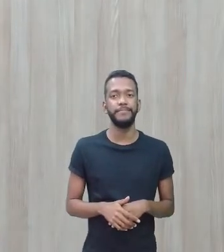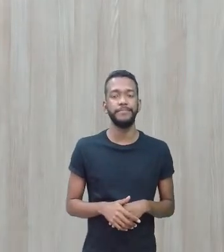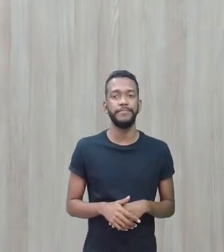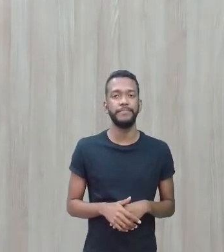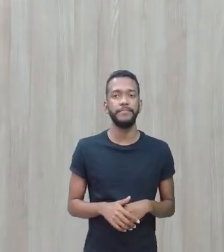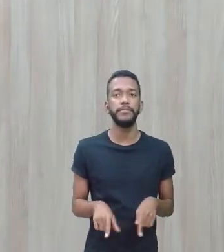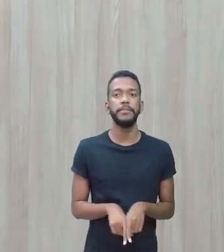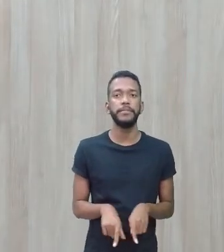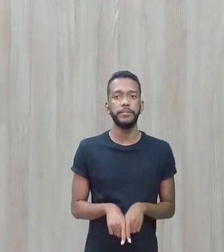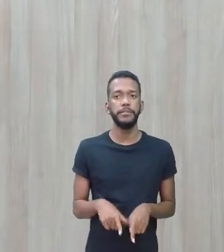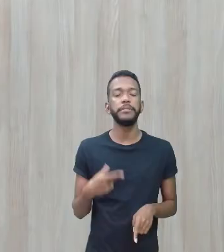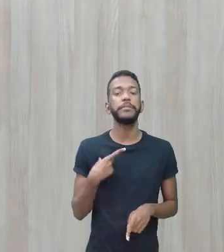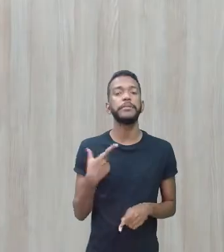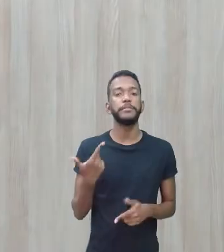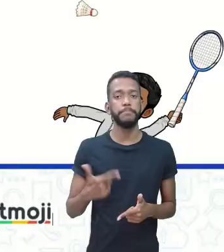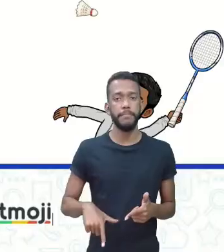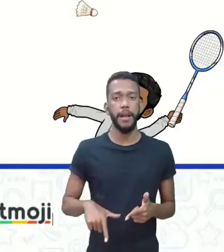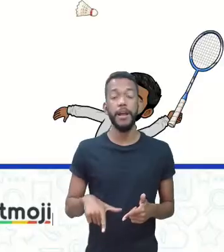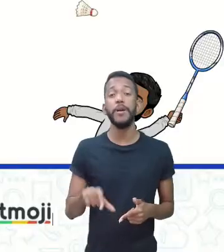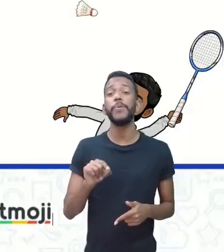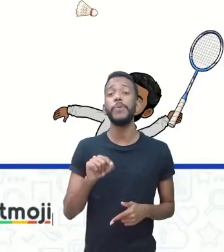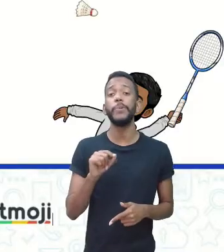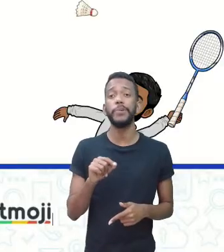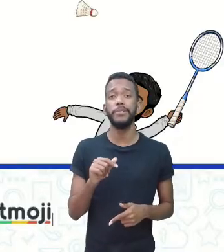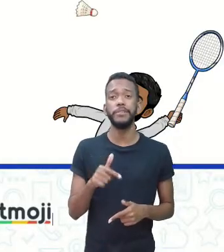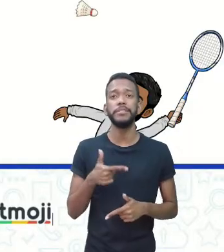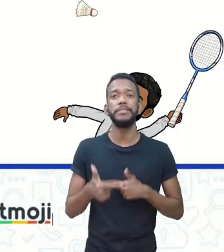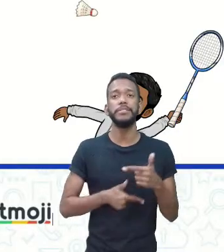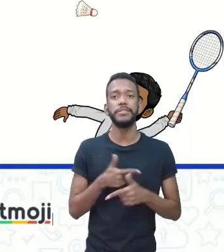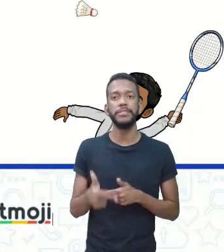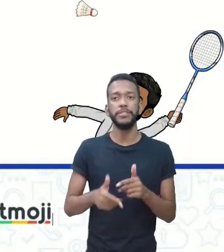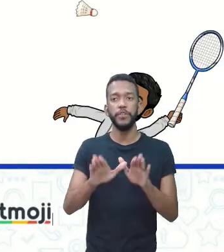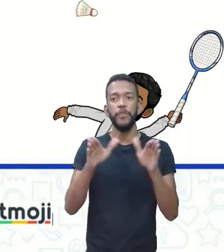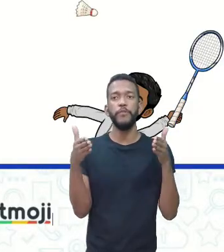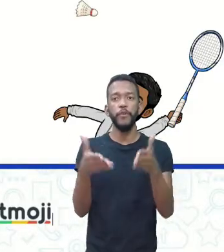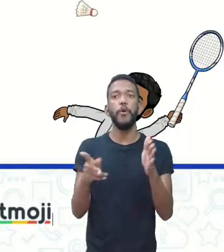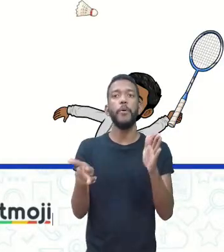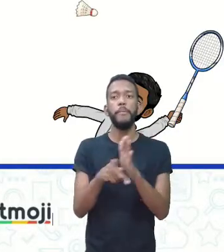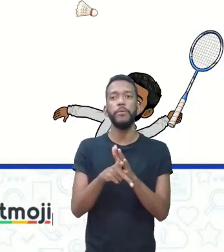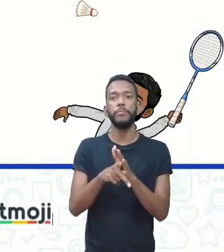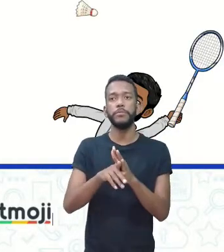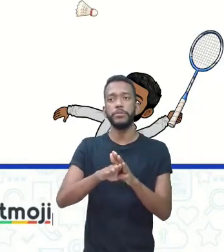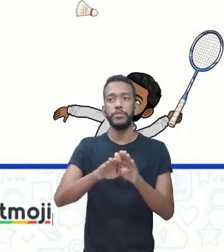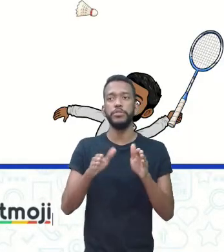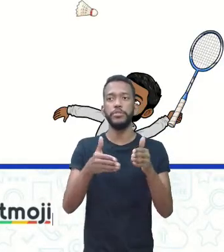Temos outros que são os exercícios específicos